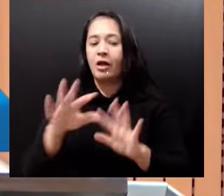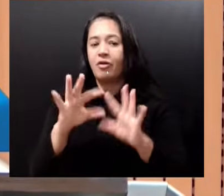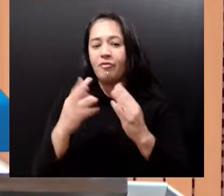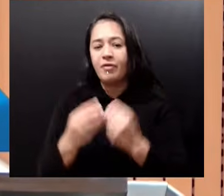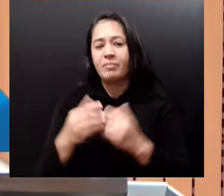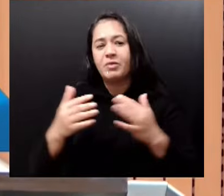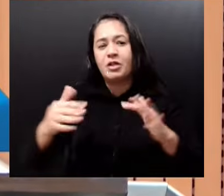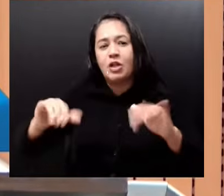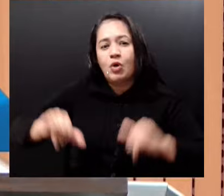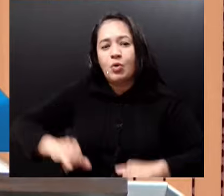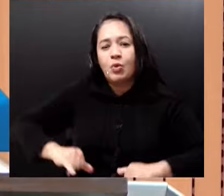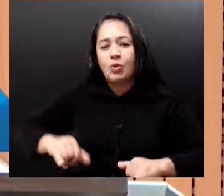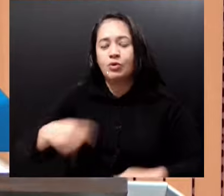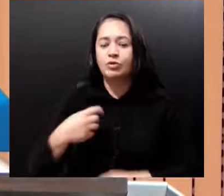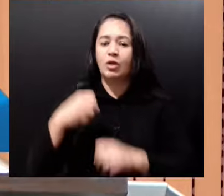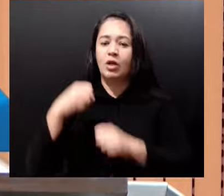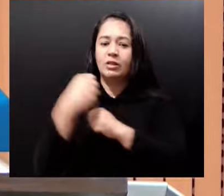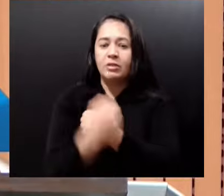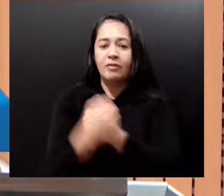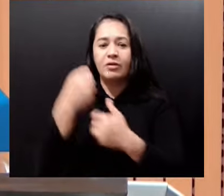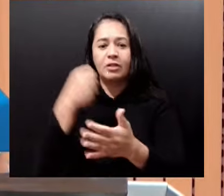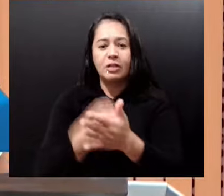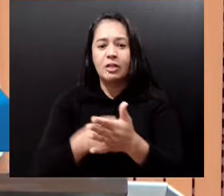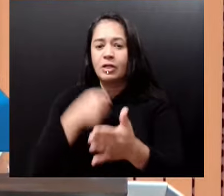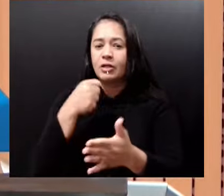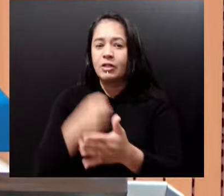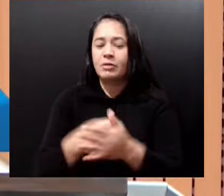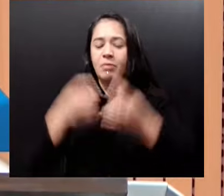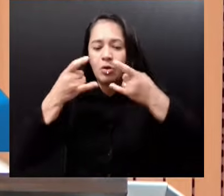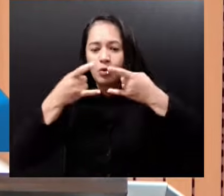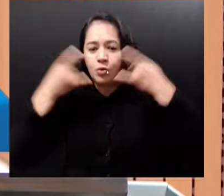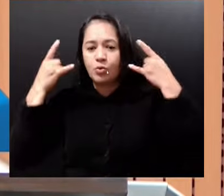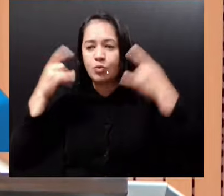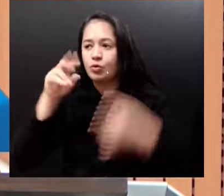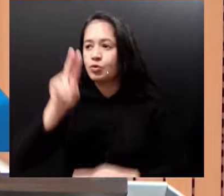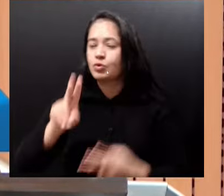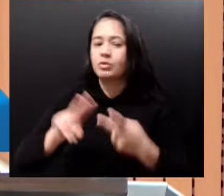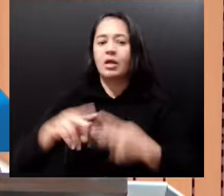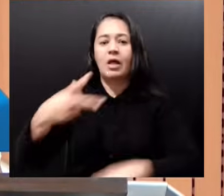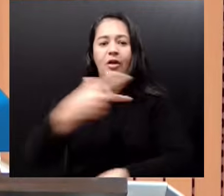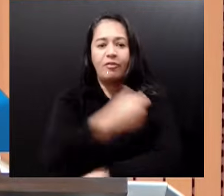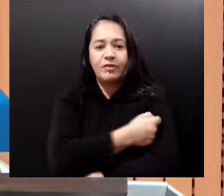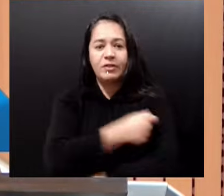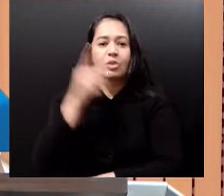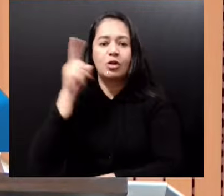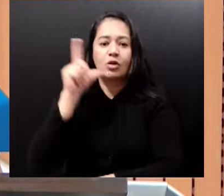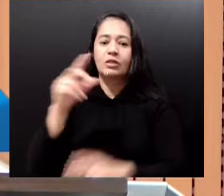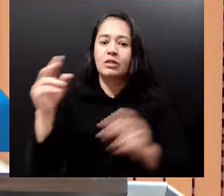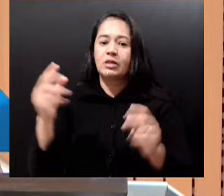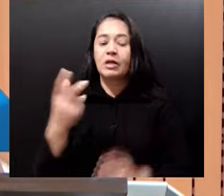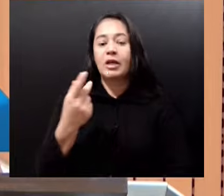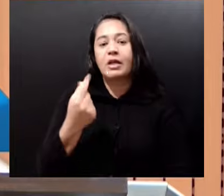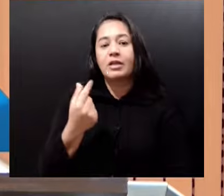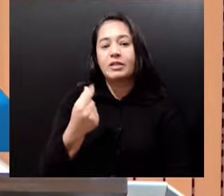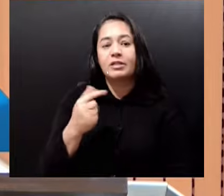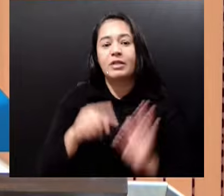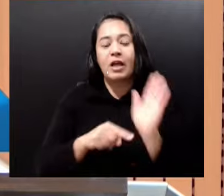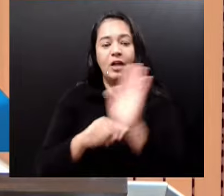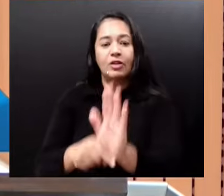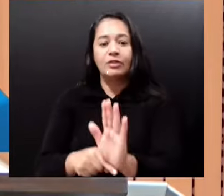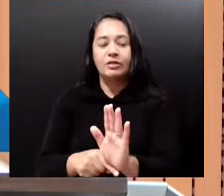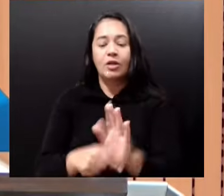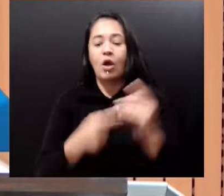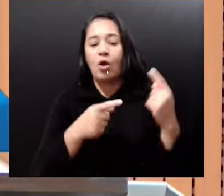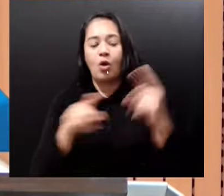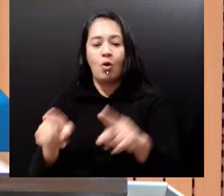e lutamos pelo uso de máscara, pela vacina, para que tivesse auxílio emergencial, a despeito contra as intenções